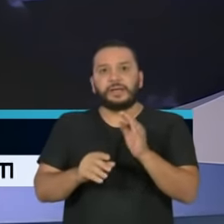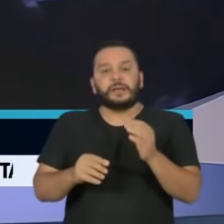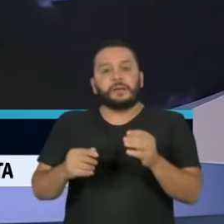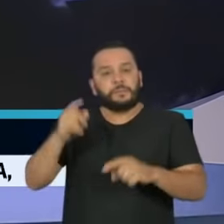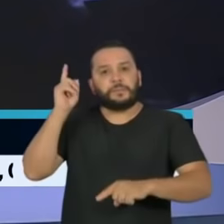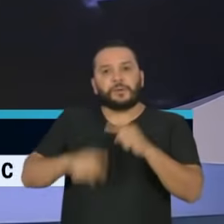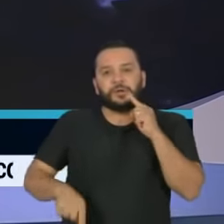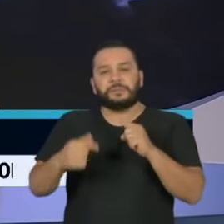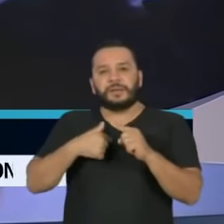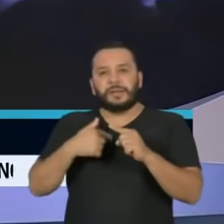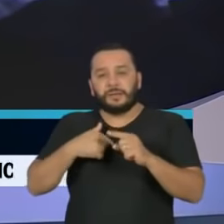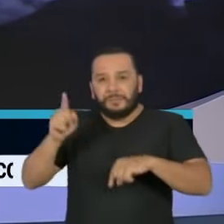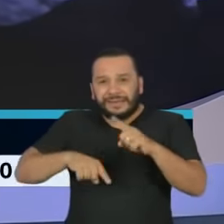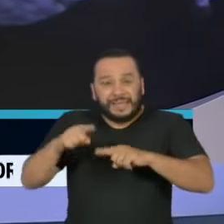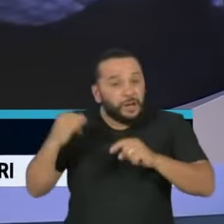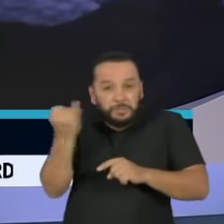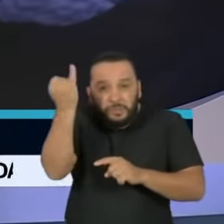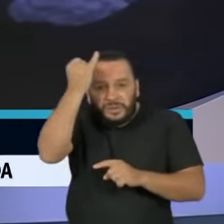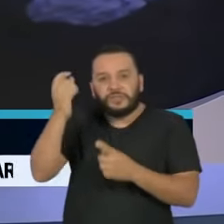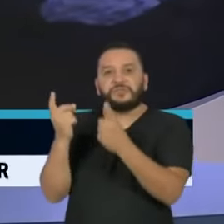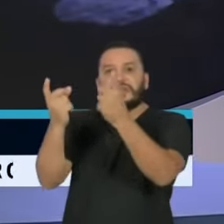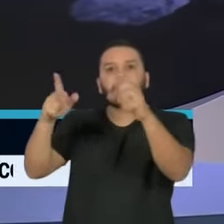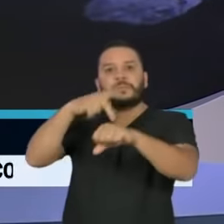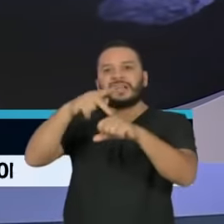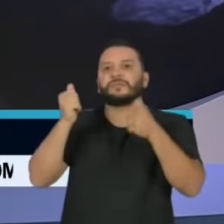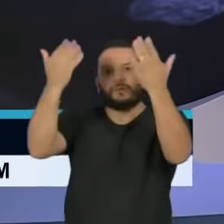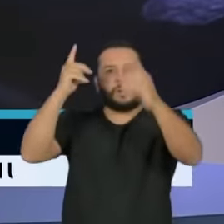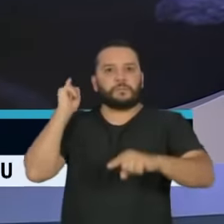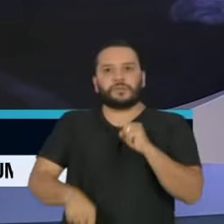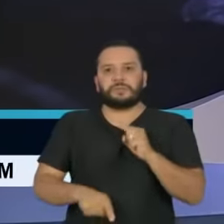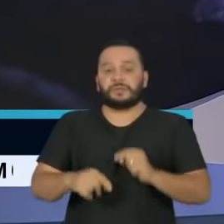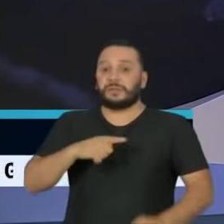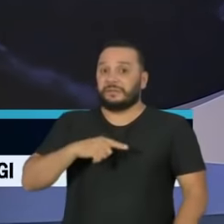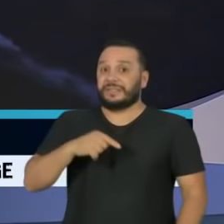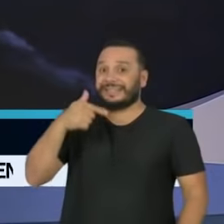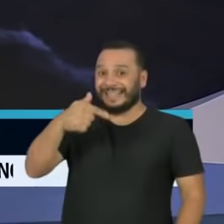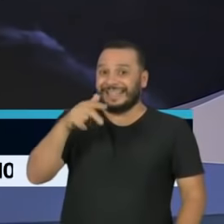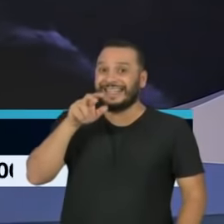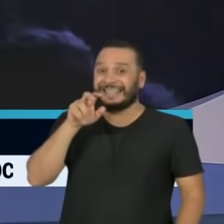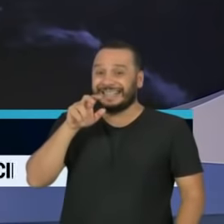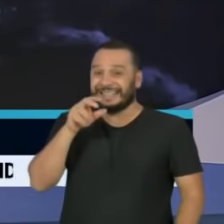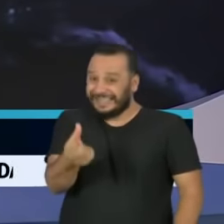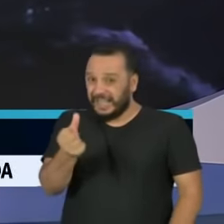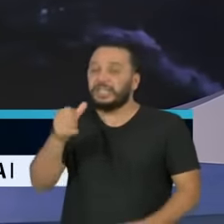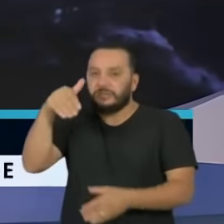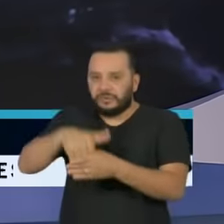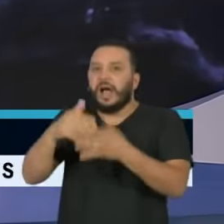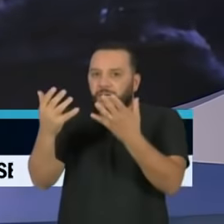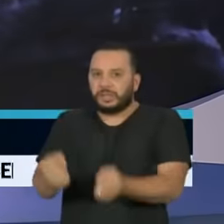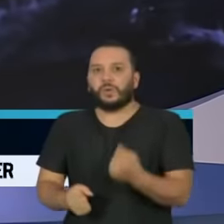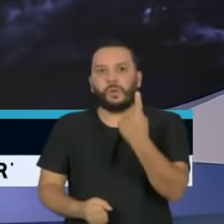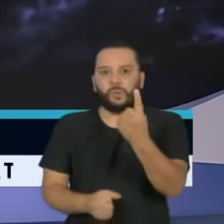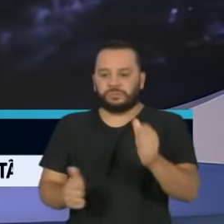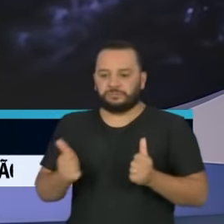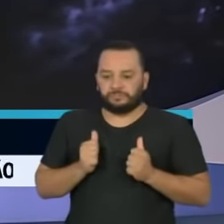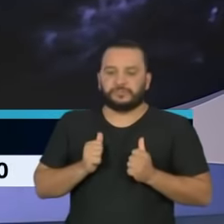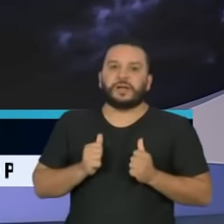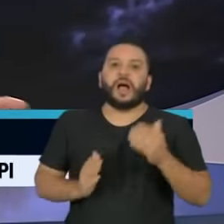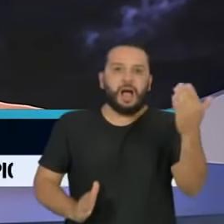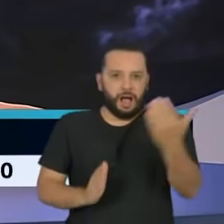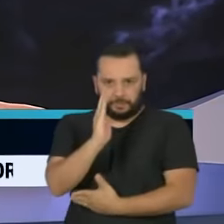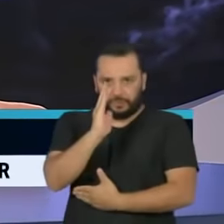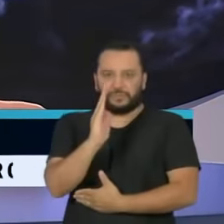de produtos considerados essenciais no combate ao coronavírus. Foram 76 votos a favor e apenas uma abstenção. A medida foi